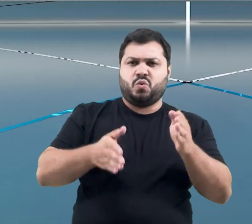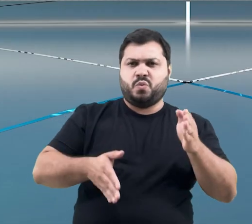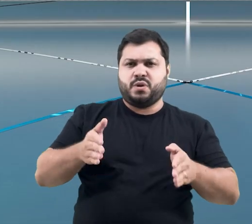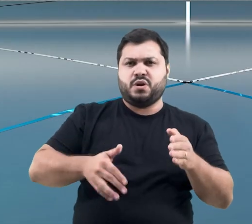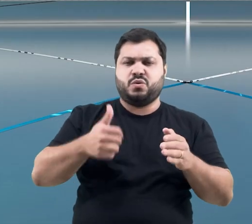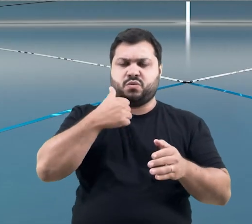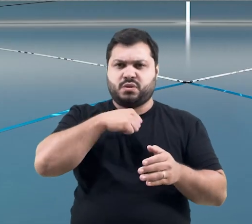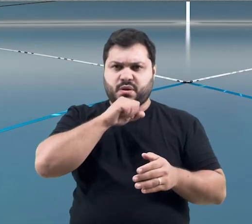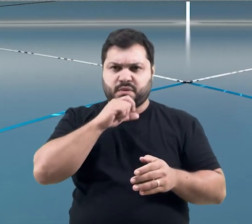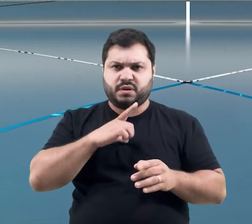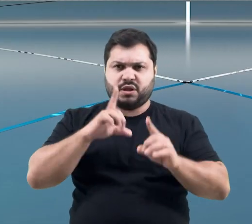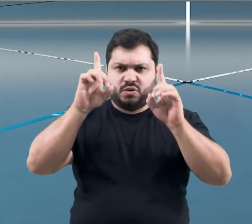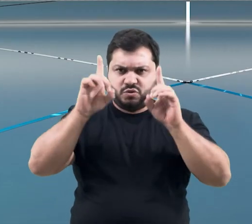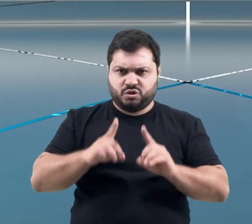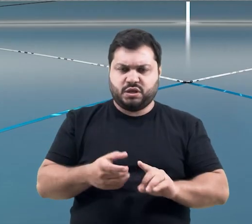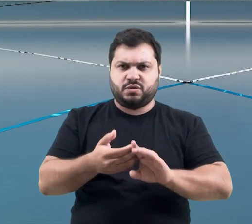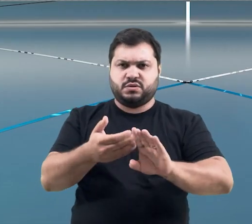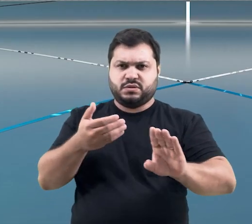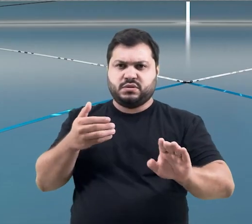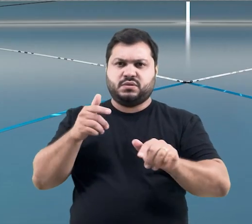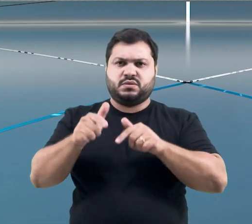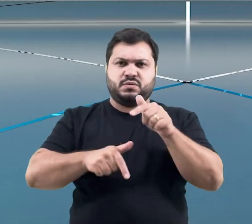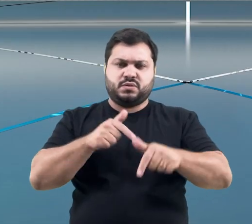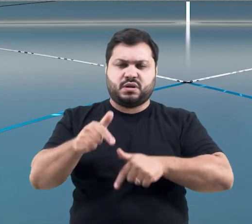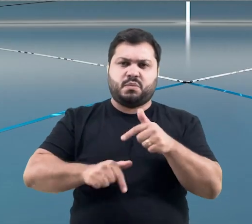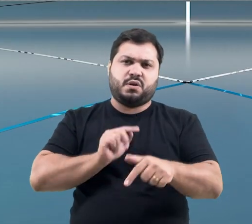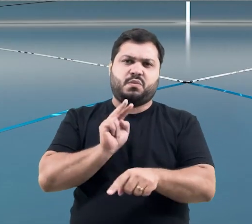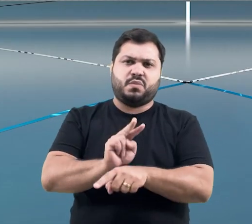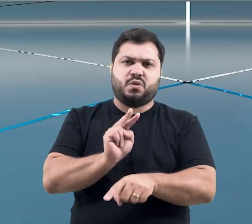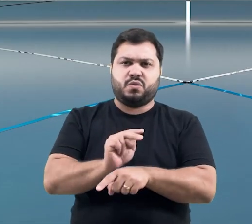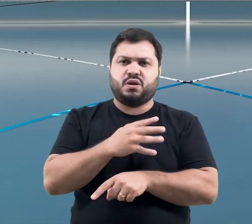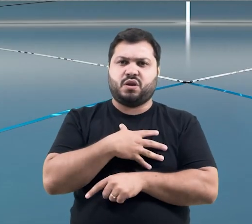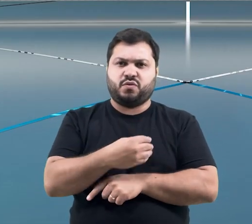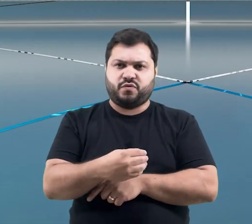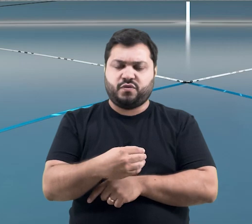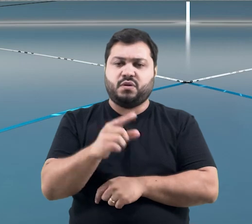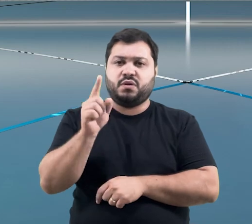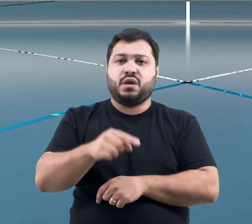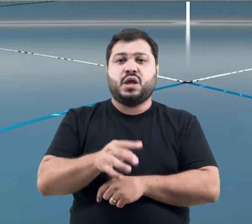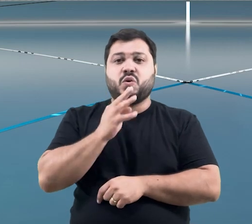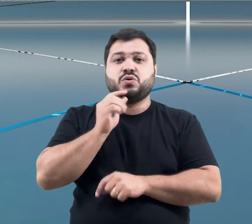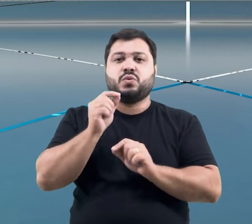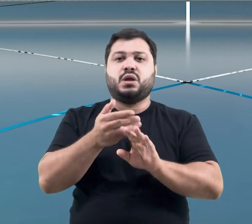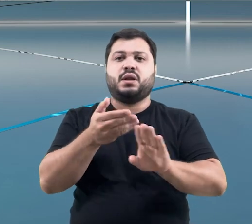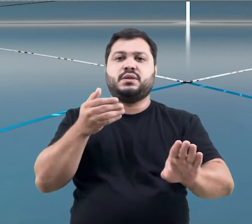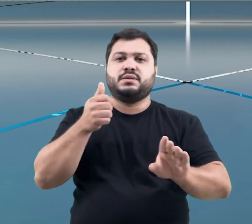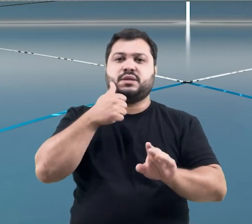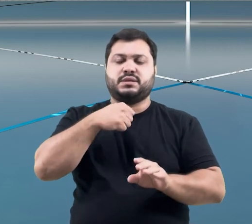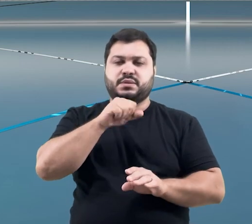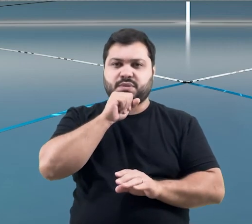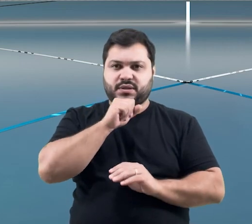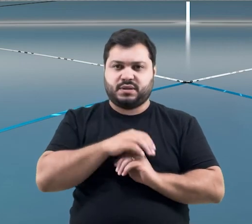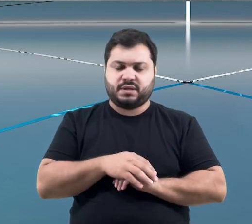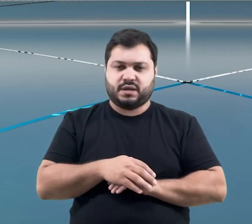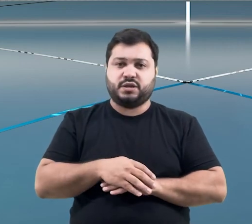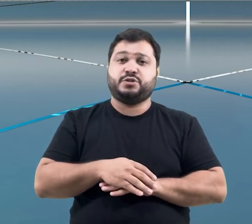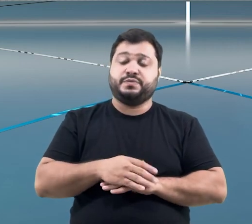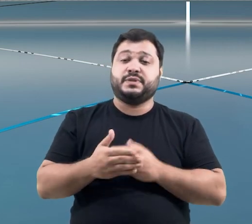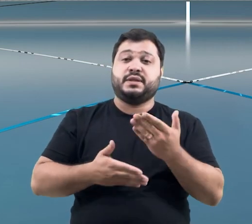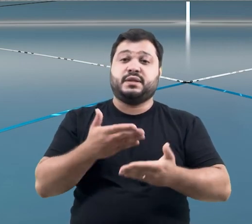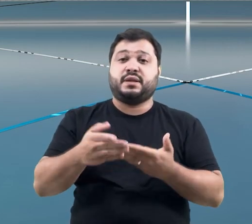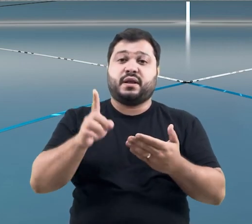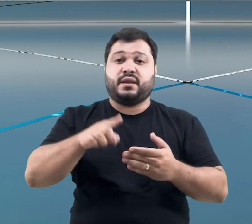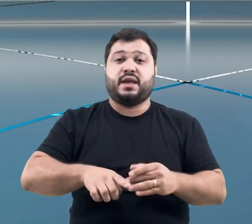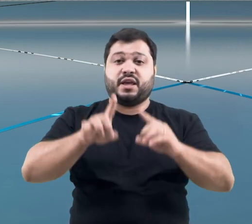O período em que uma mãe tem o direito de se ausentar do trabalho para cuidar de seu filho é conhecido como licença